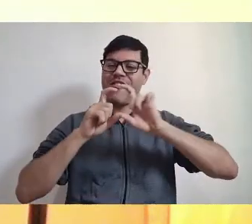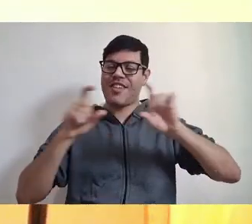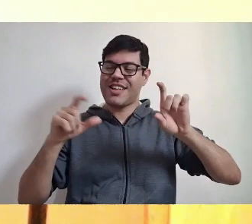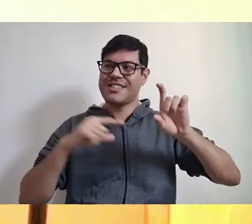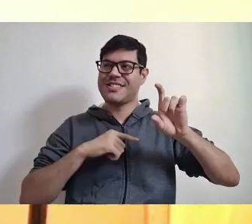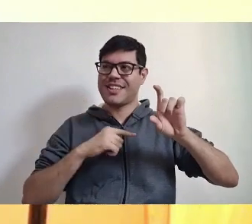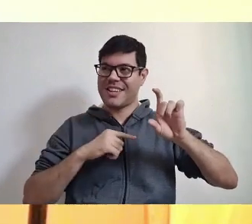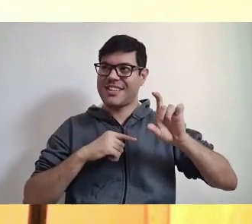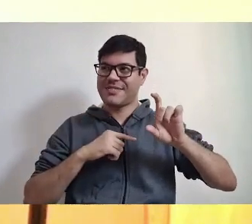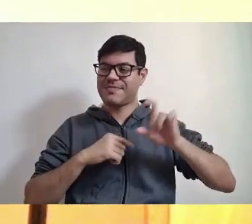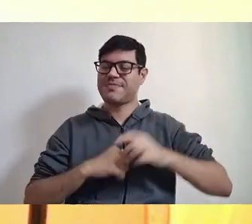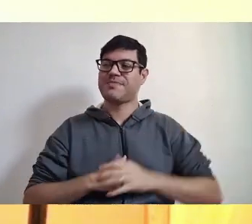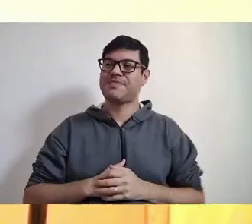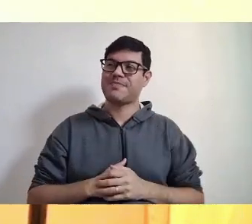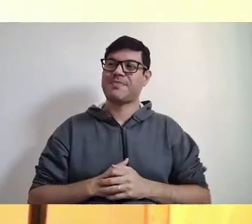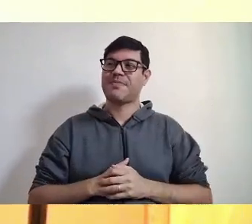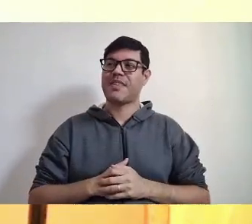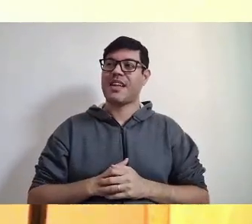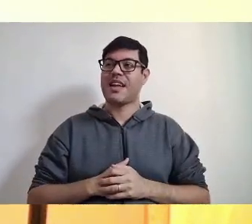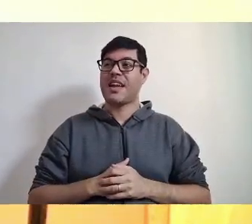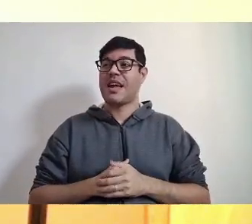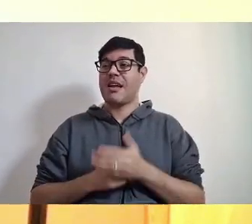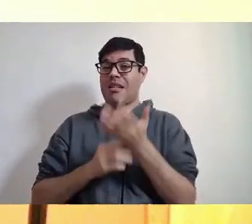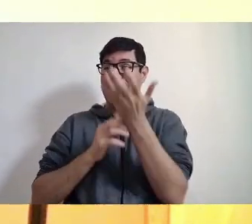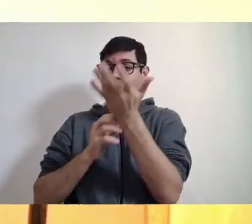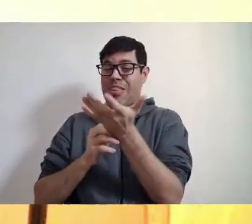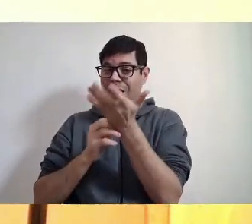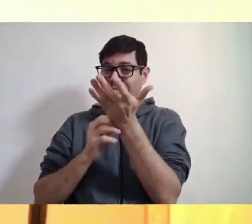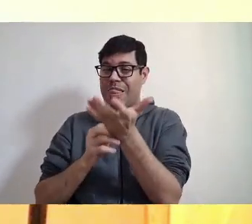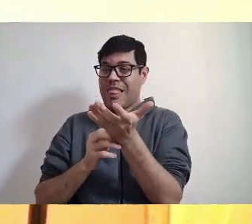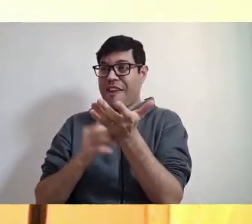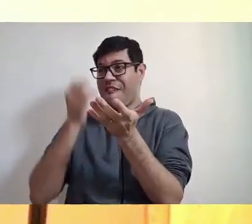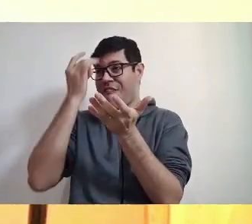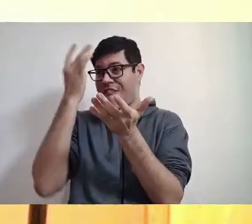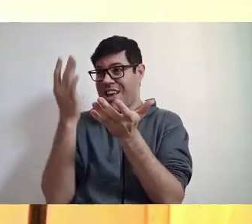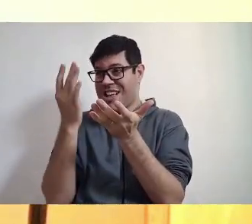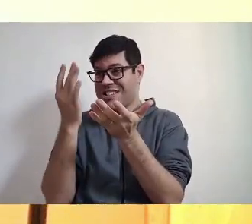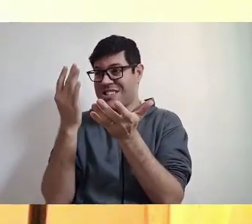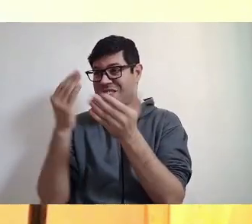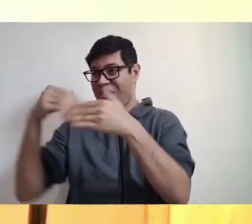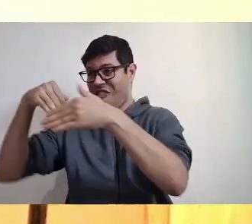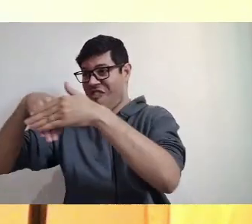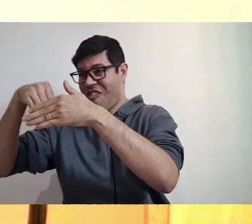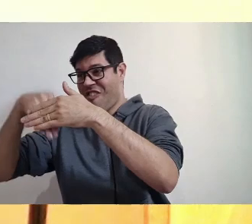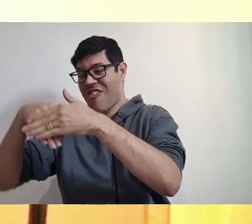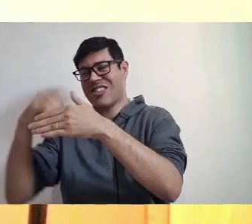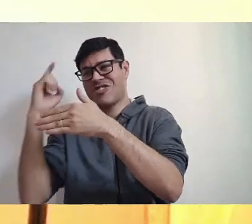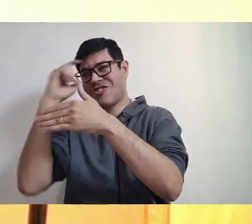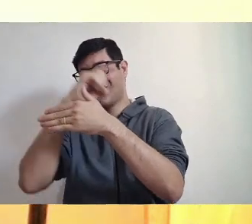Dão, acho que me lembra, que é mais fácil pedir esmola do que pedir voto. É verdade. Foi